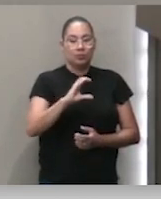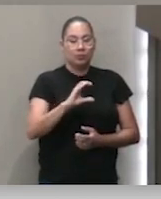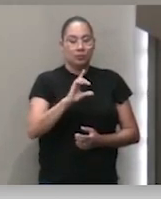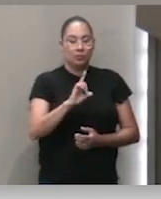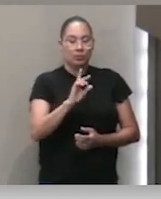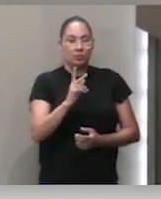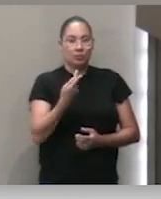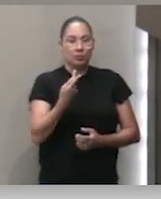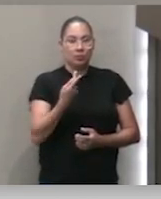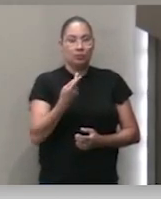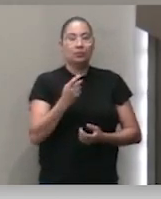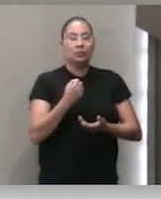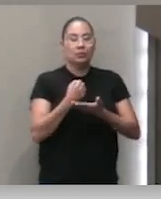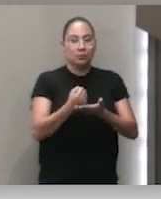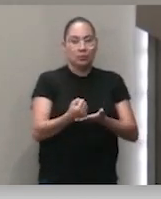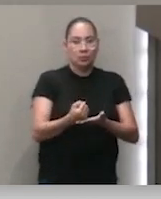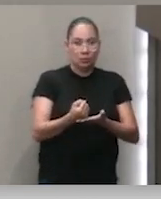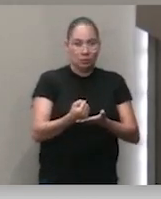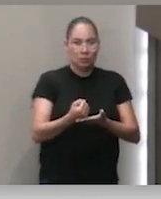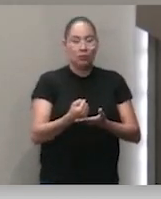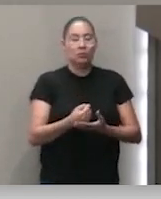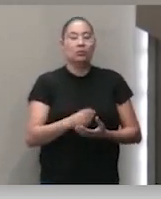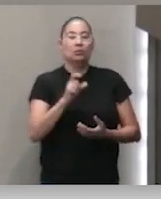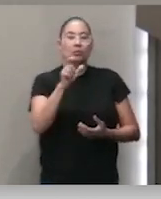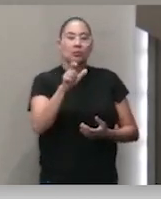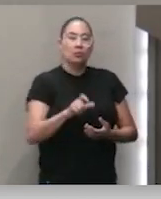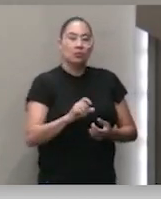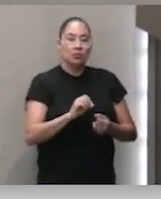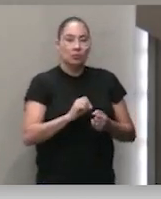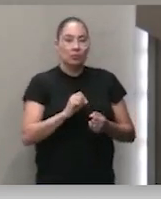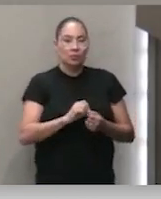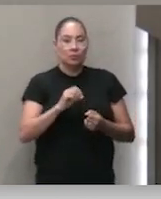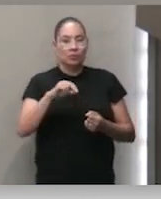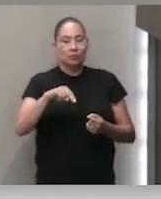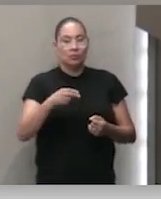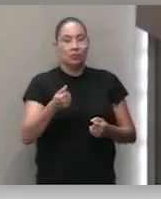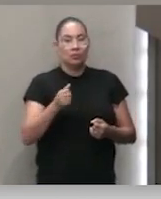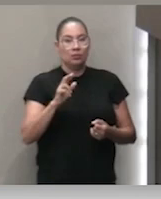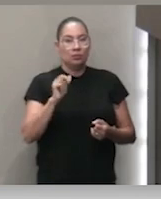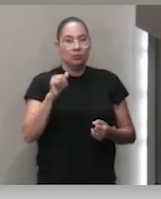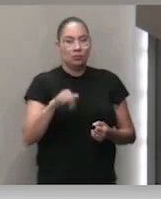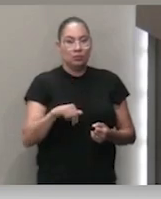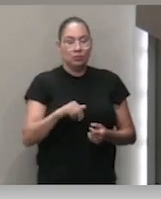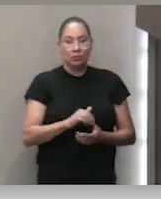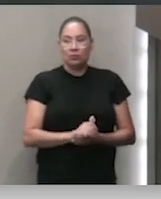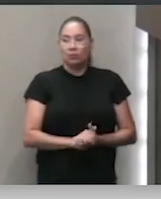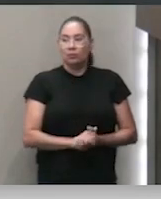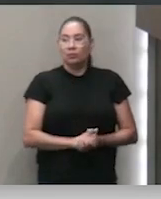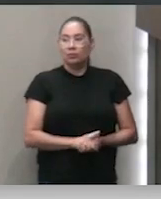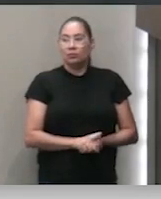CCDH, favorável. Relator Inharã Vieira de Carvalho.